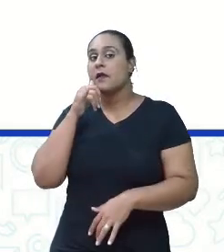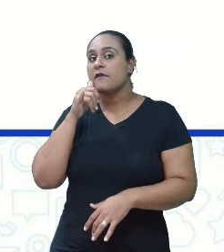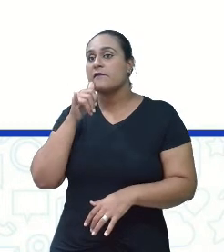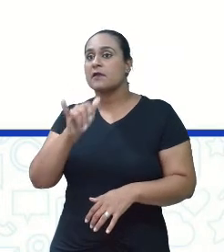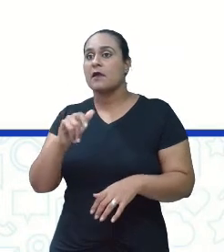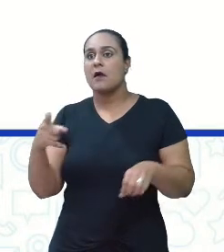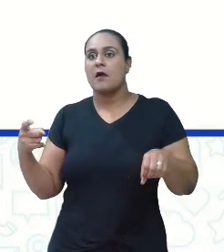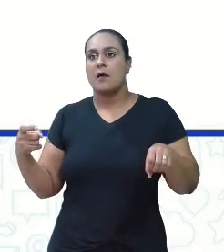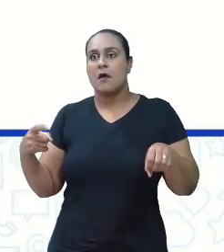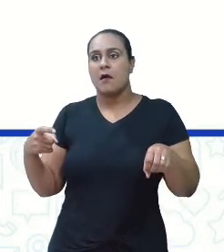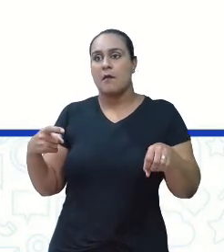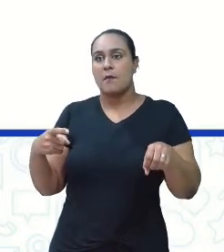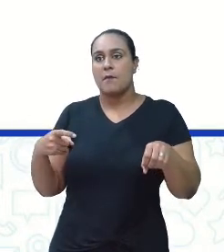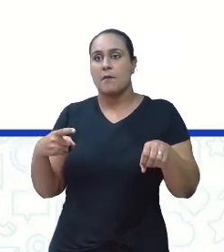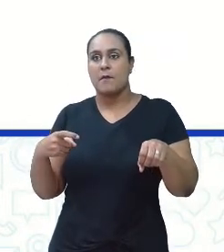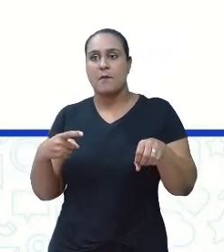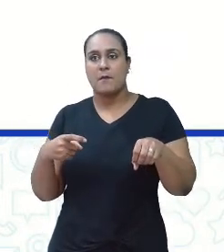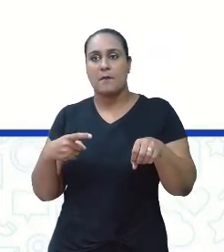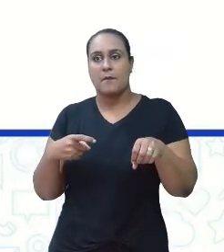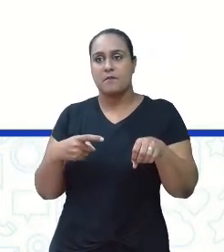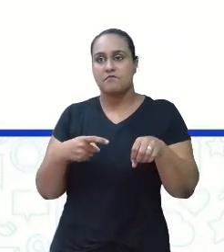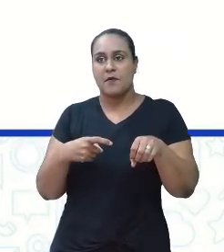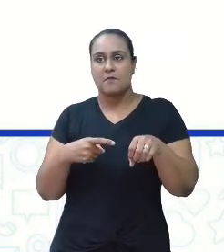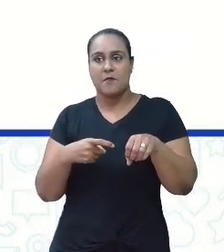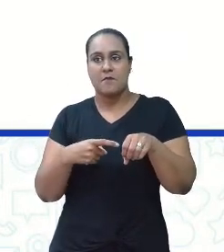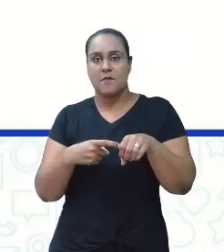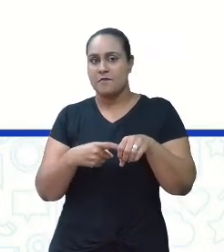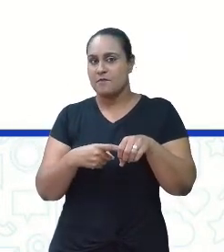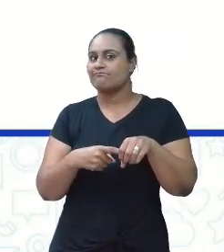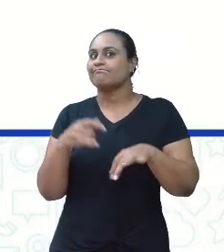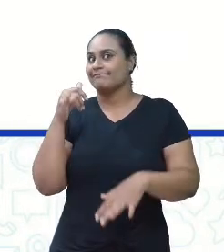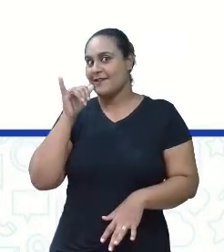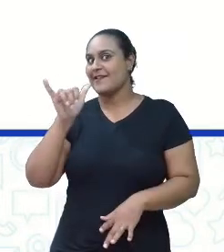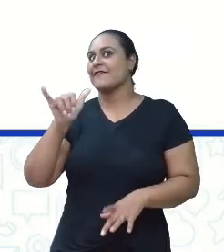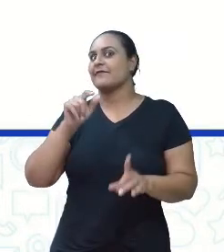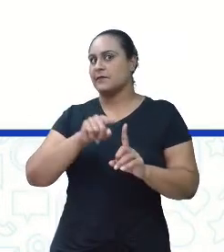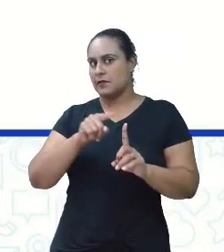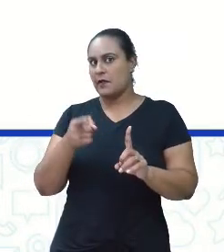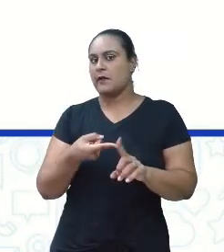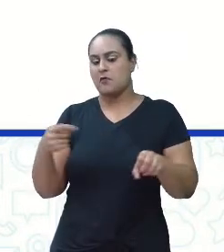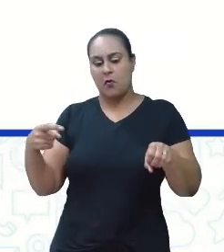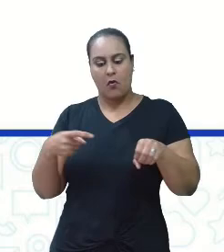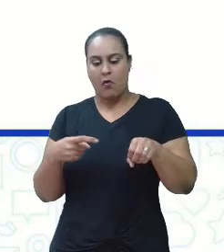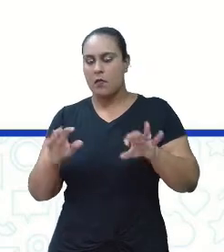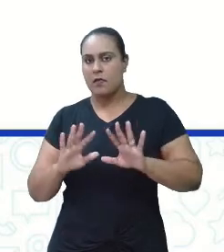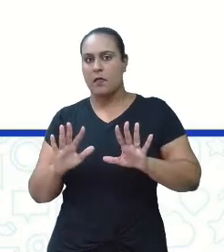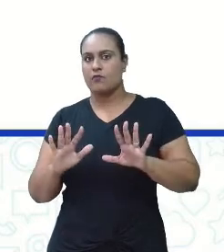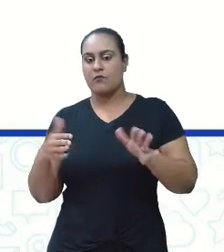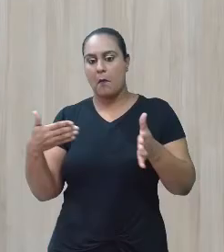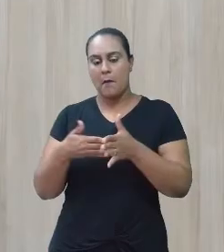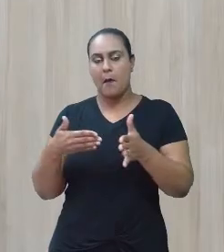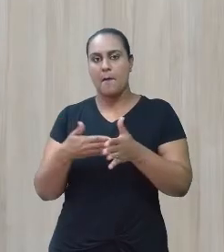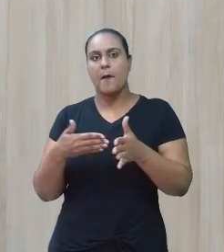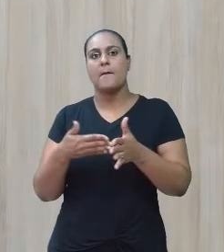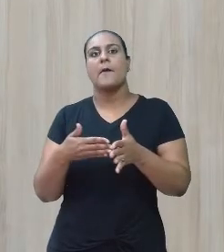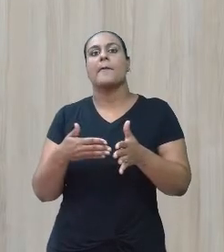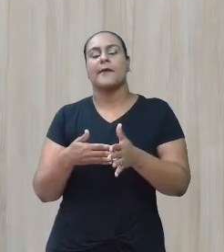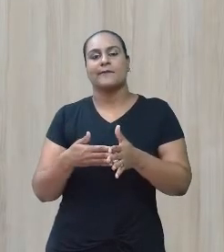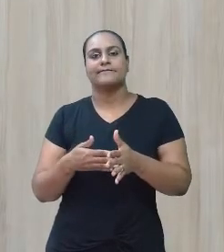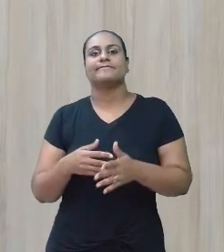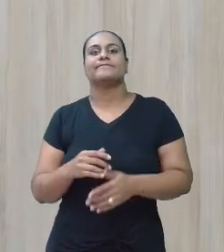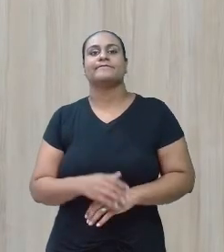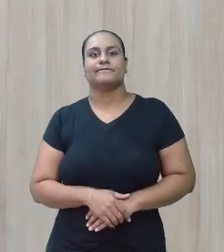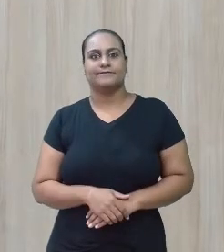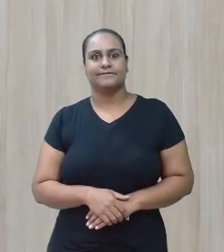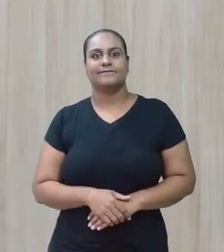ovulação e promover a atrofia do endométrio, o que evita a gravidez. Então, ele faz com que também o endométrio